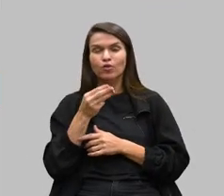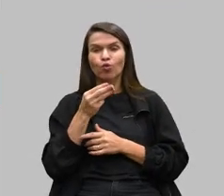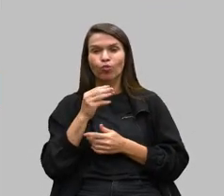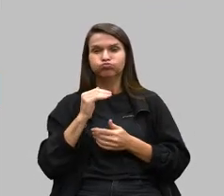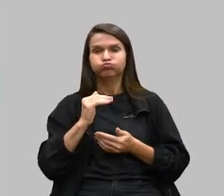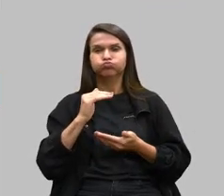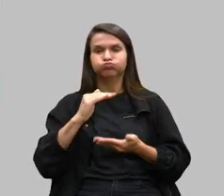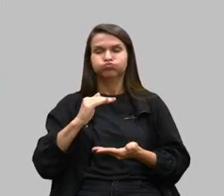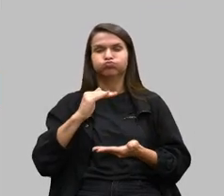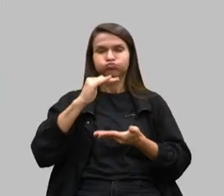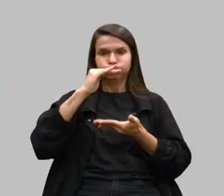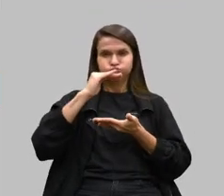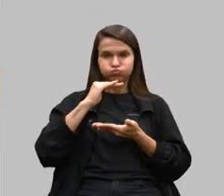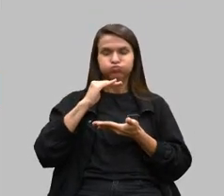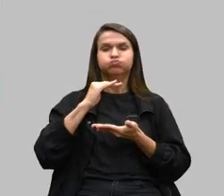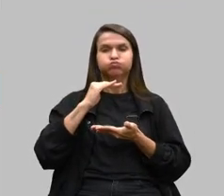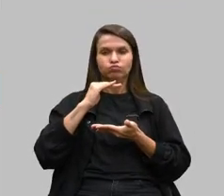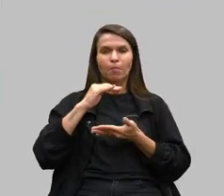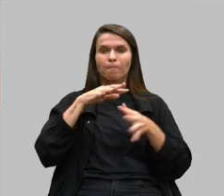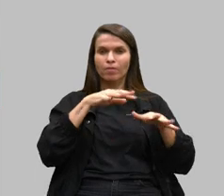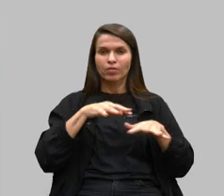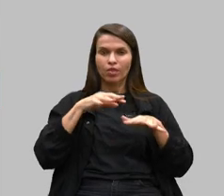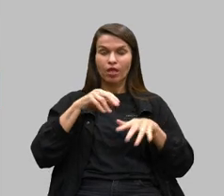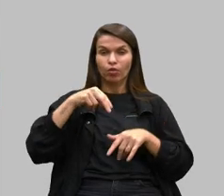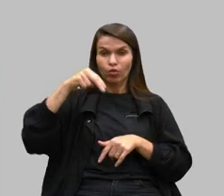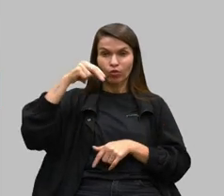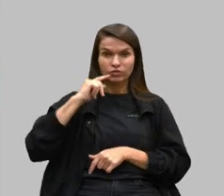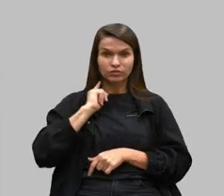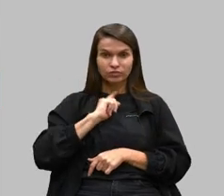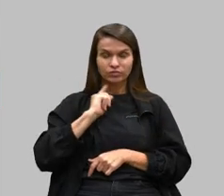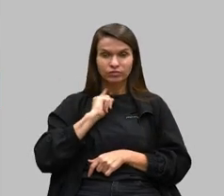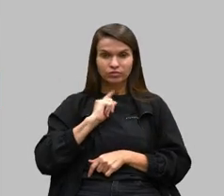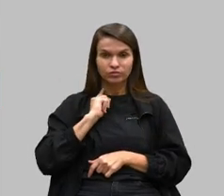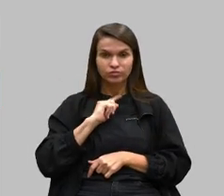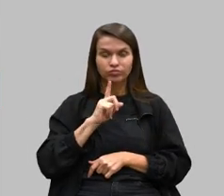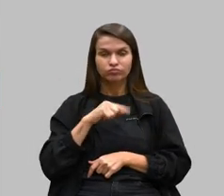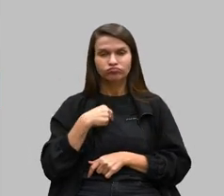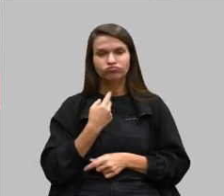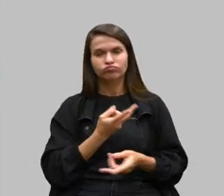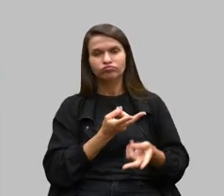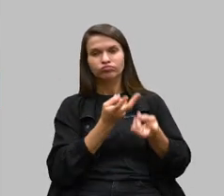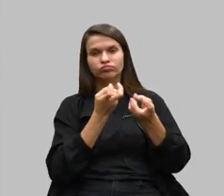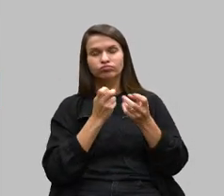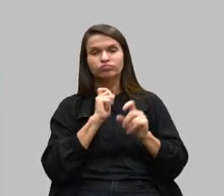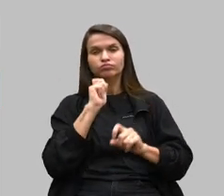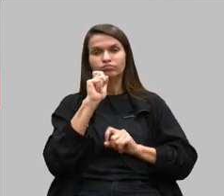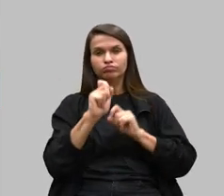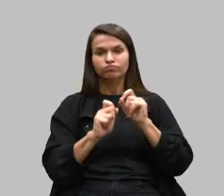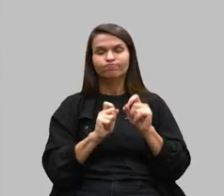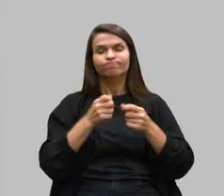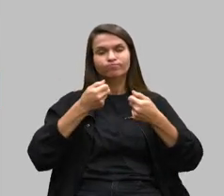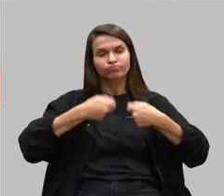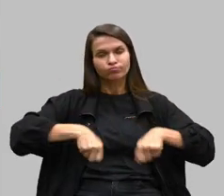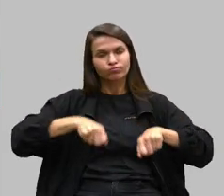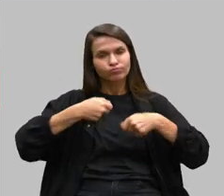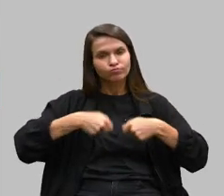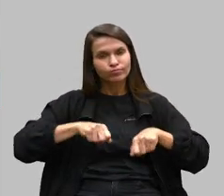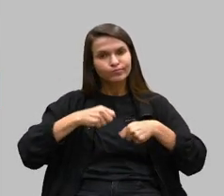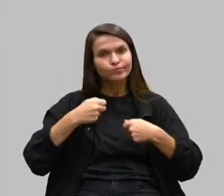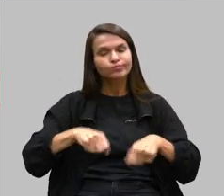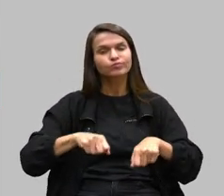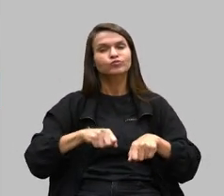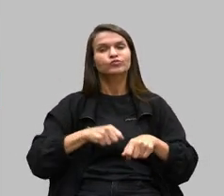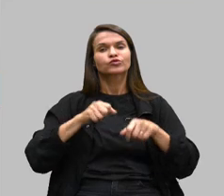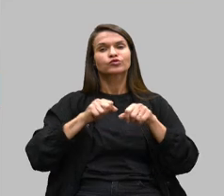minério no norte de Minas e nós vemos então uma necessidade muito grande do